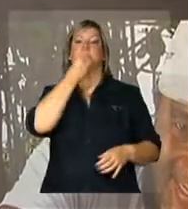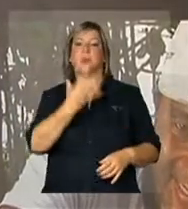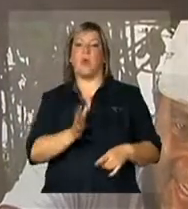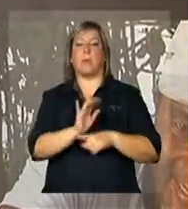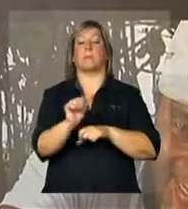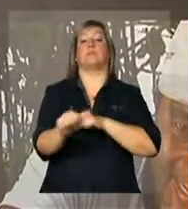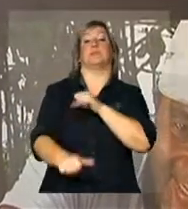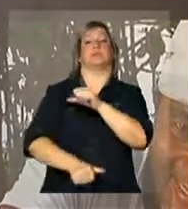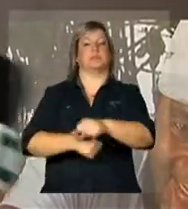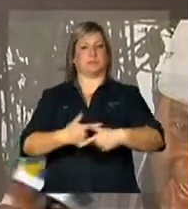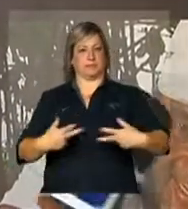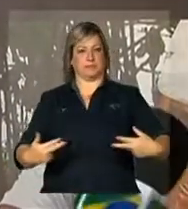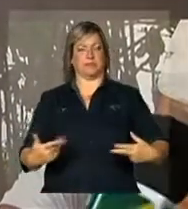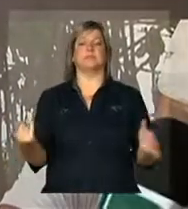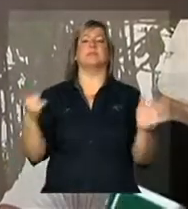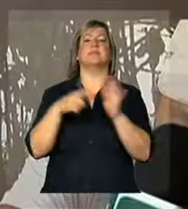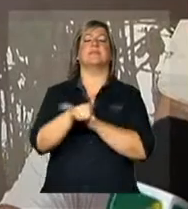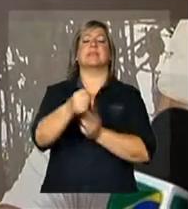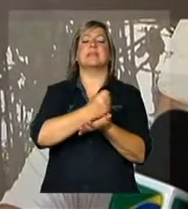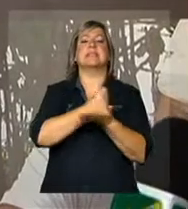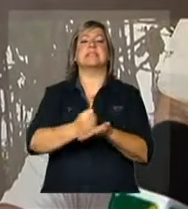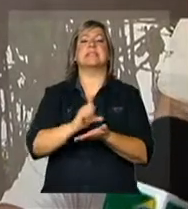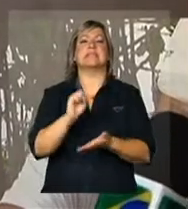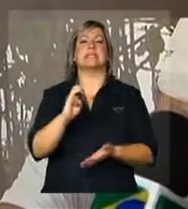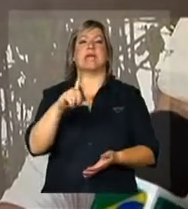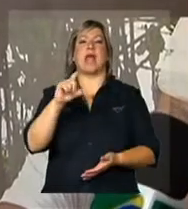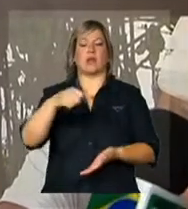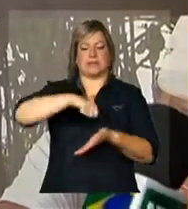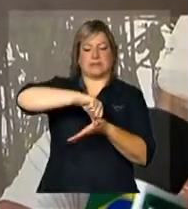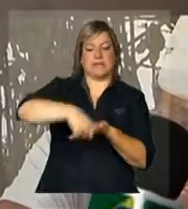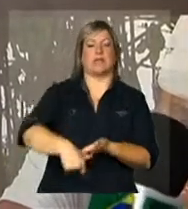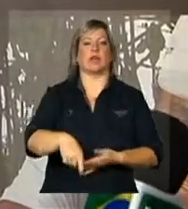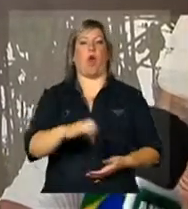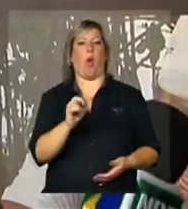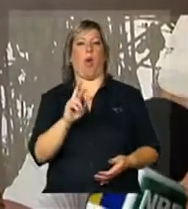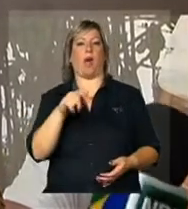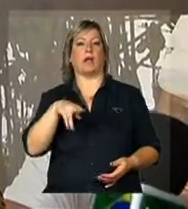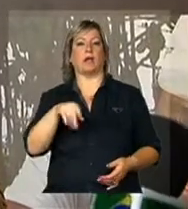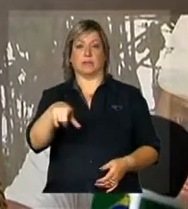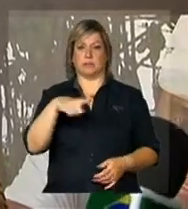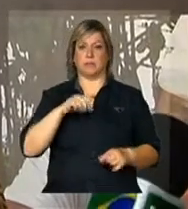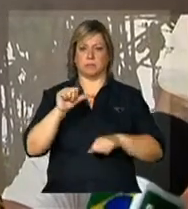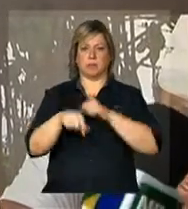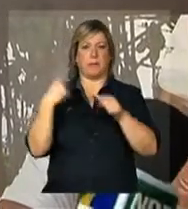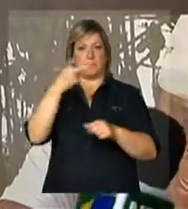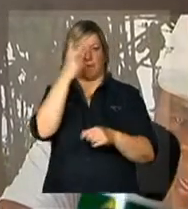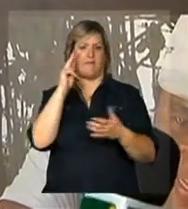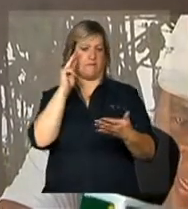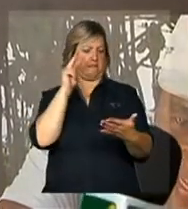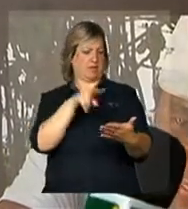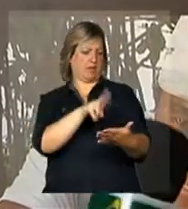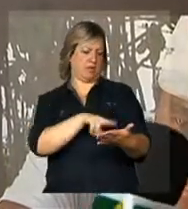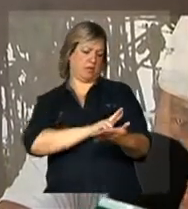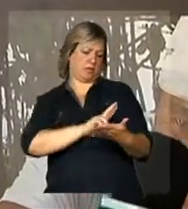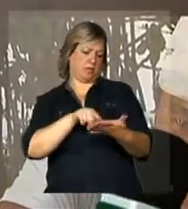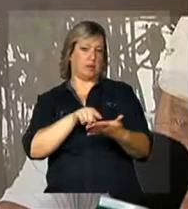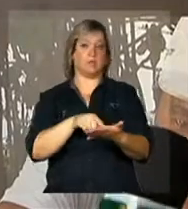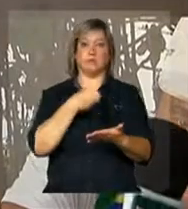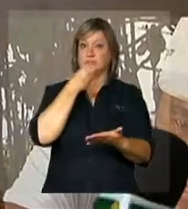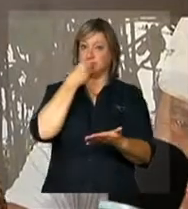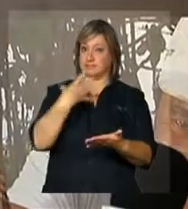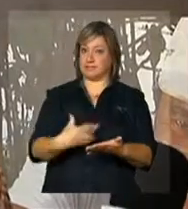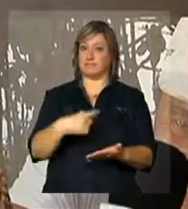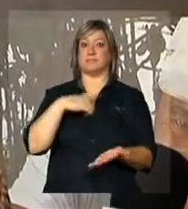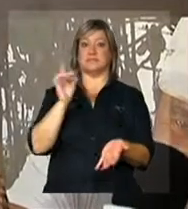ação transformadora. E o selo orgânico tem mudado a concepção para o consumidor? Ele, quando vê aquele produto, enxerga que é um